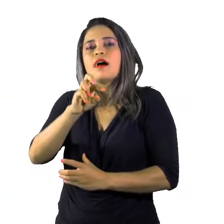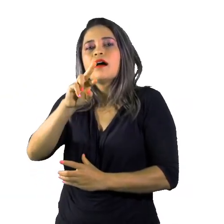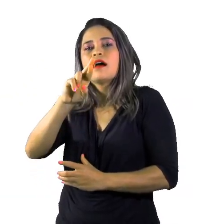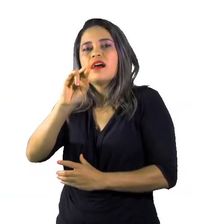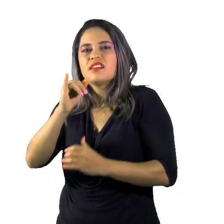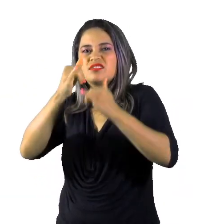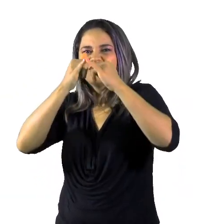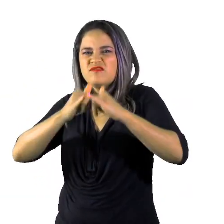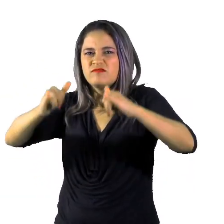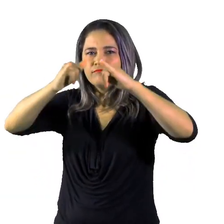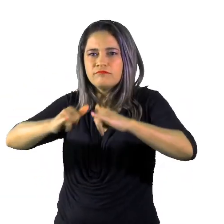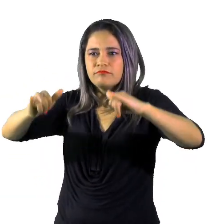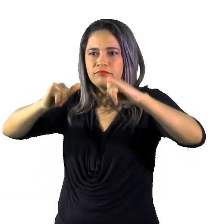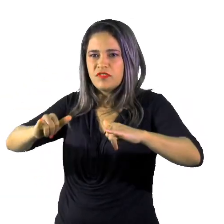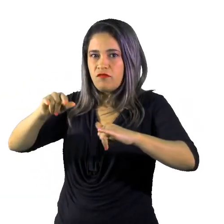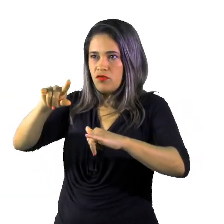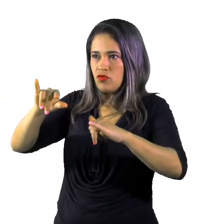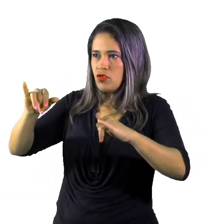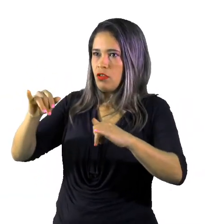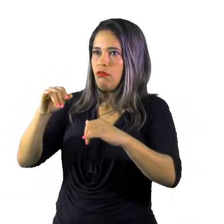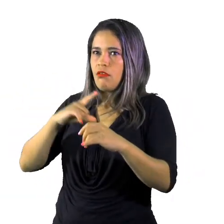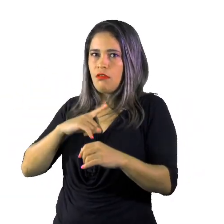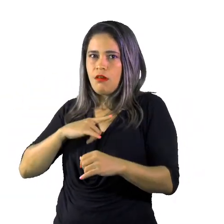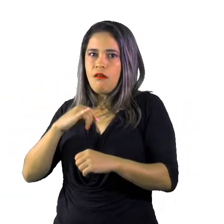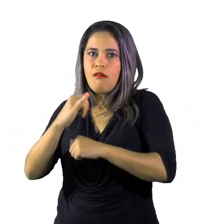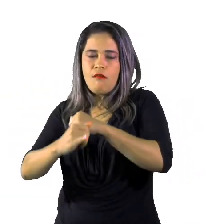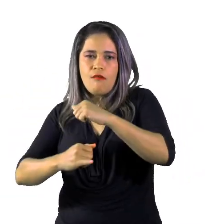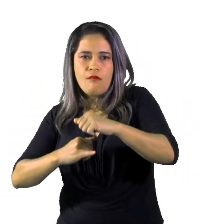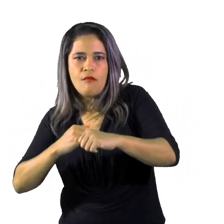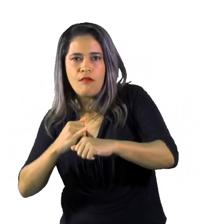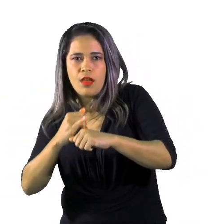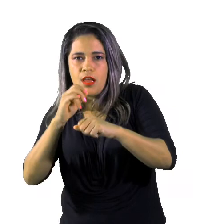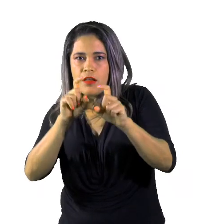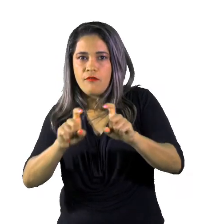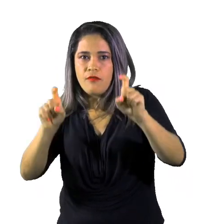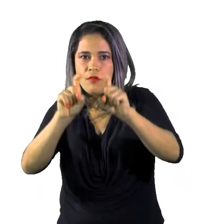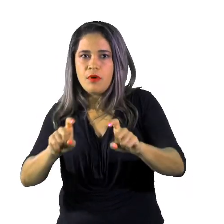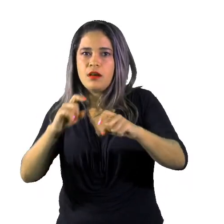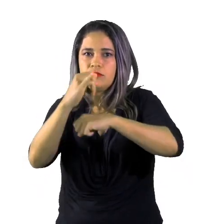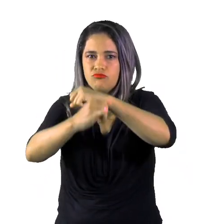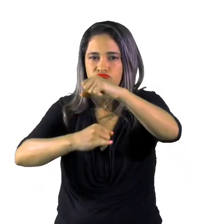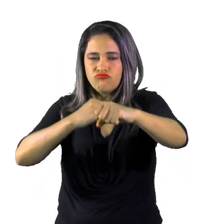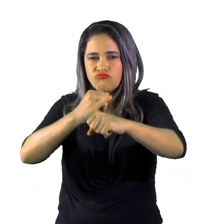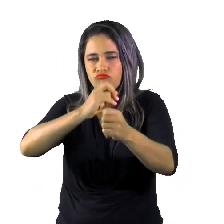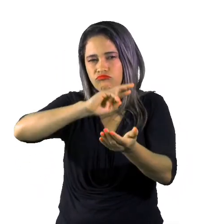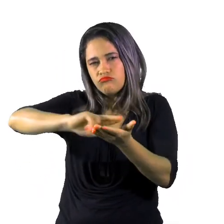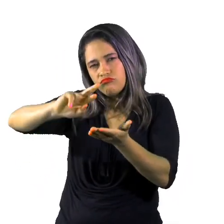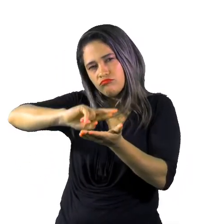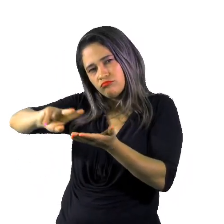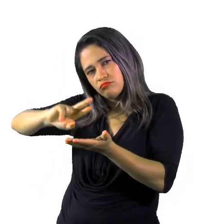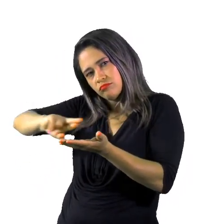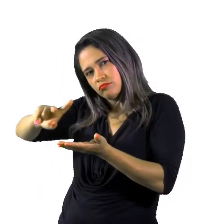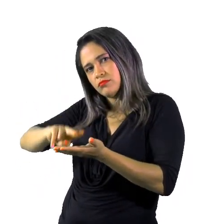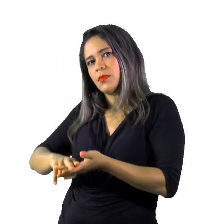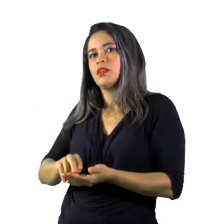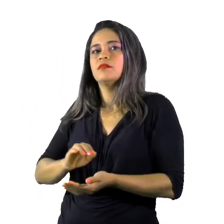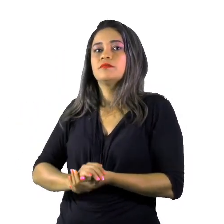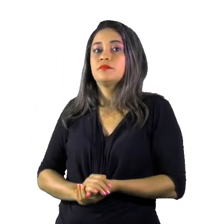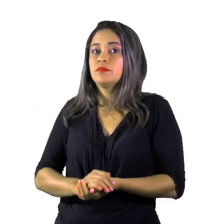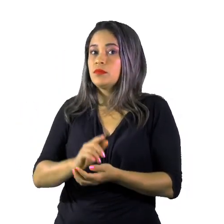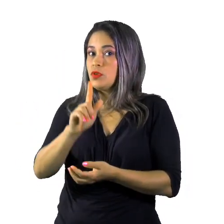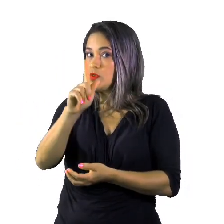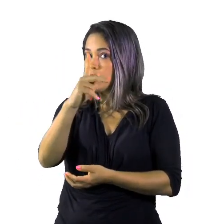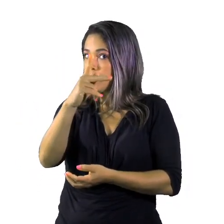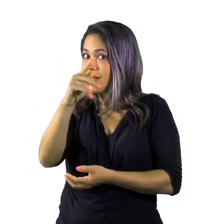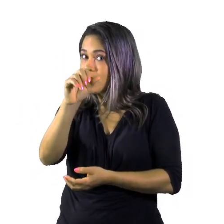informação. Você vem com a informática, a internet e várias outras tecnologias. O GPS que você usa